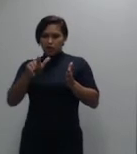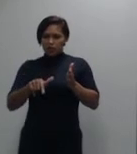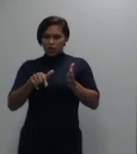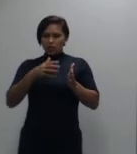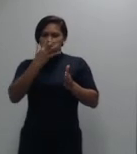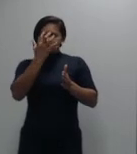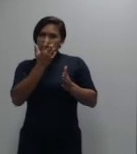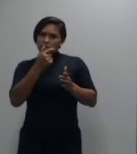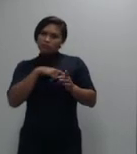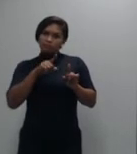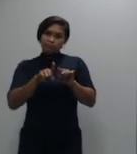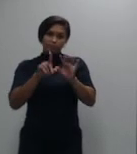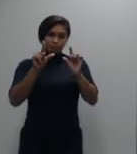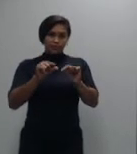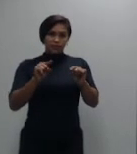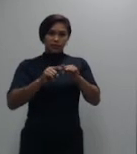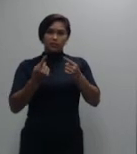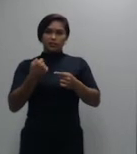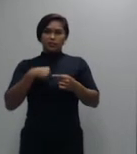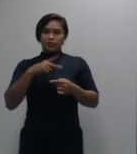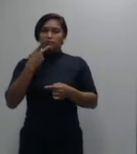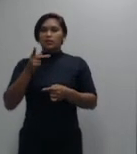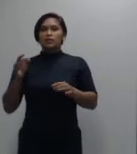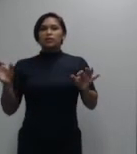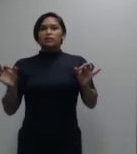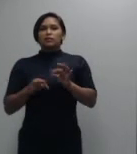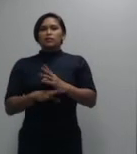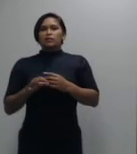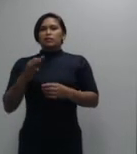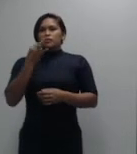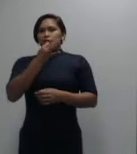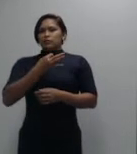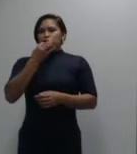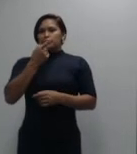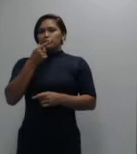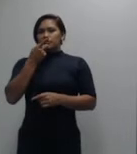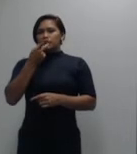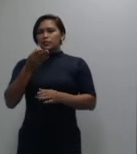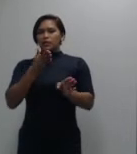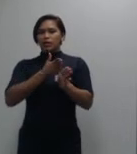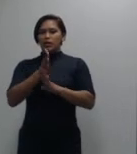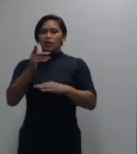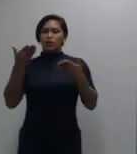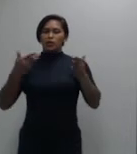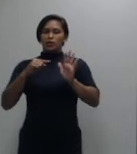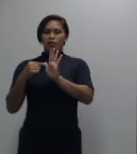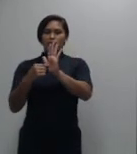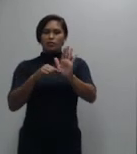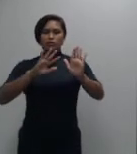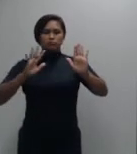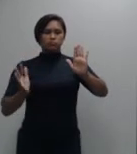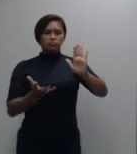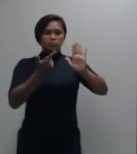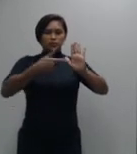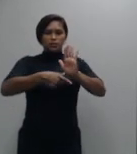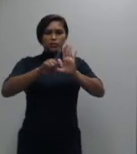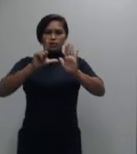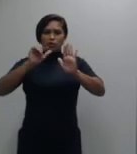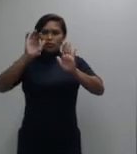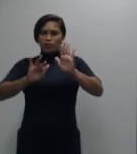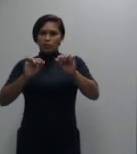pele assim então encerrando excelente eh E aí na Linha do que já foi apresentado nas manifestações anteriores